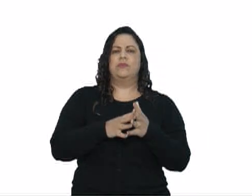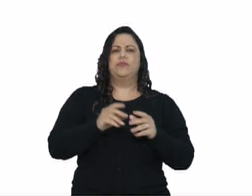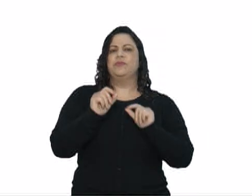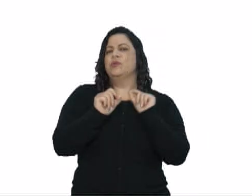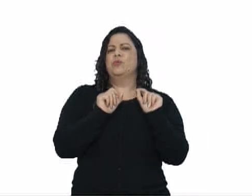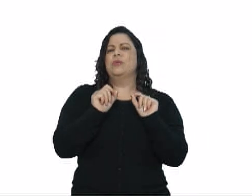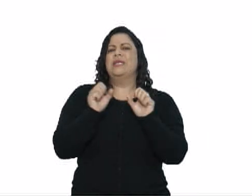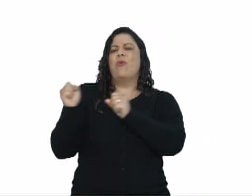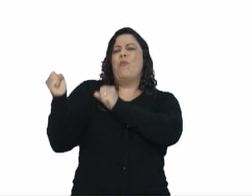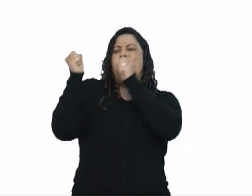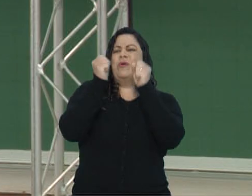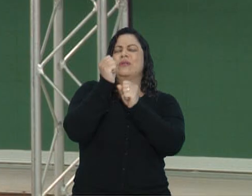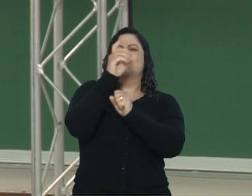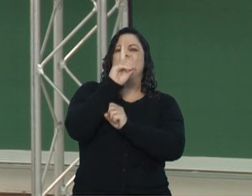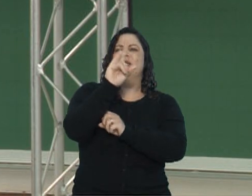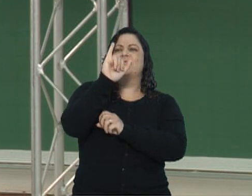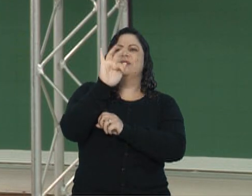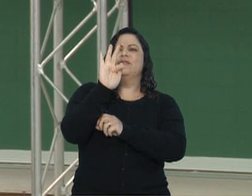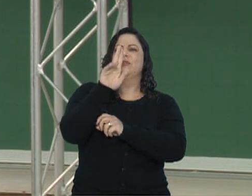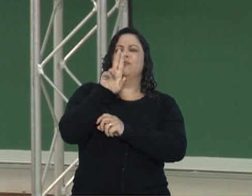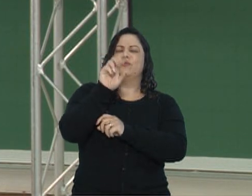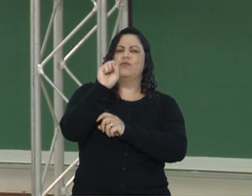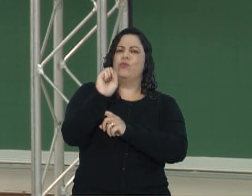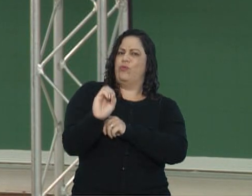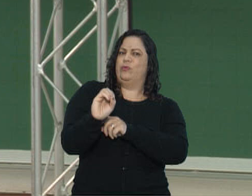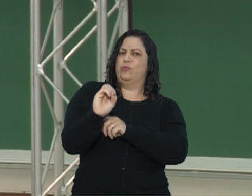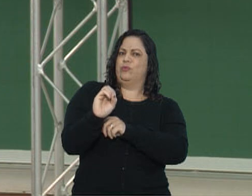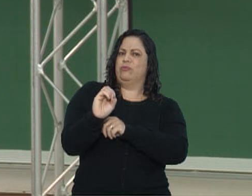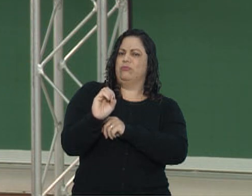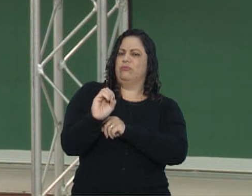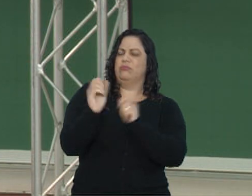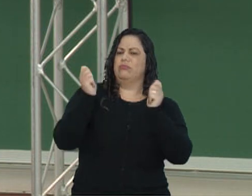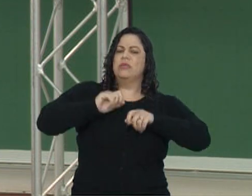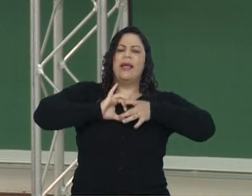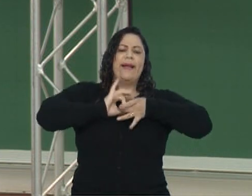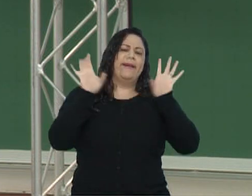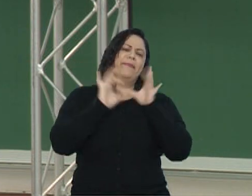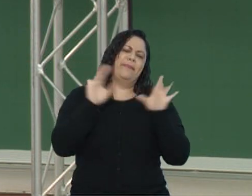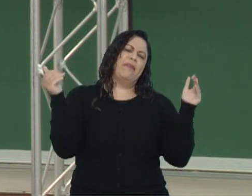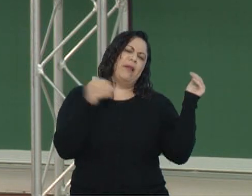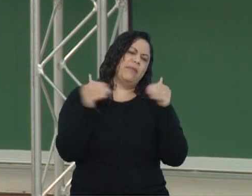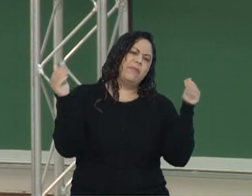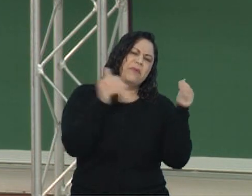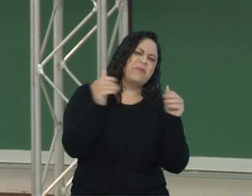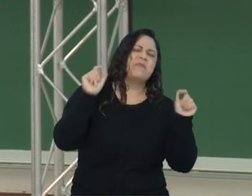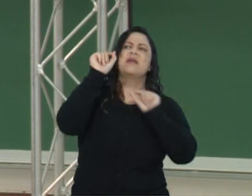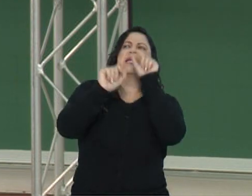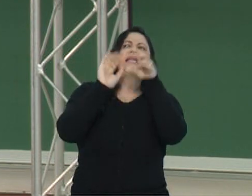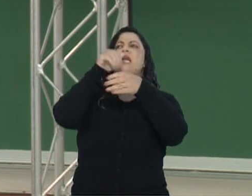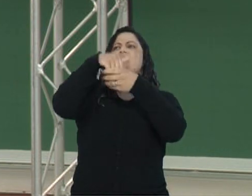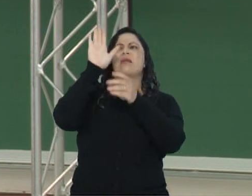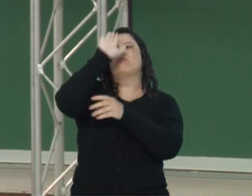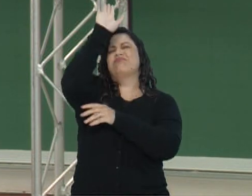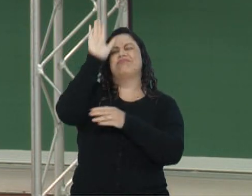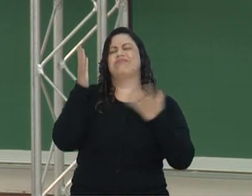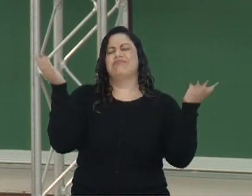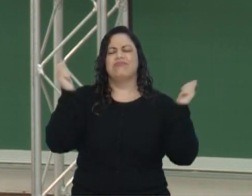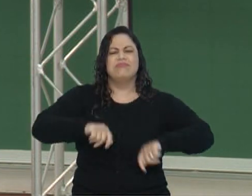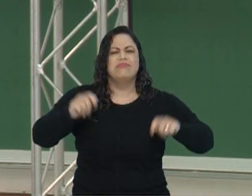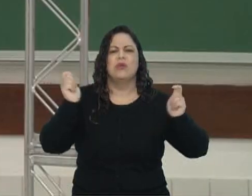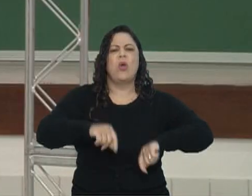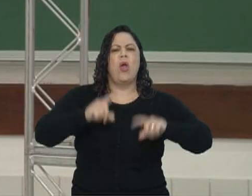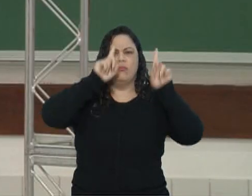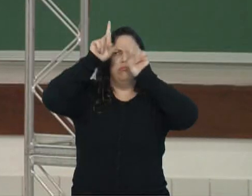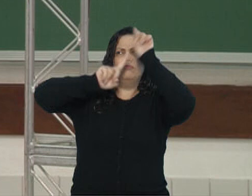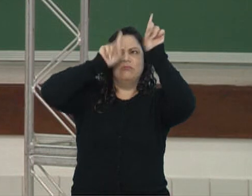que é o poder difuso? No liberalismo você permite, né, a concorrência, você permite a oposição, você permite a divergência